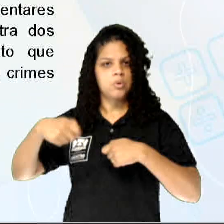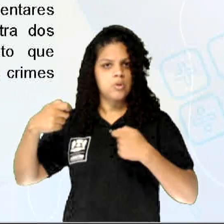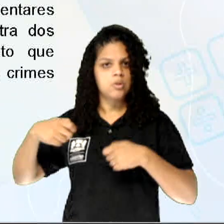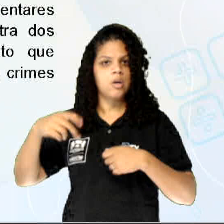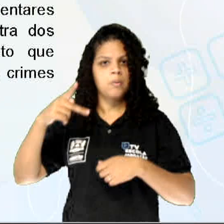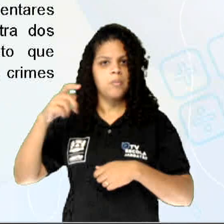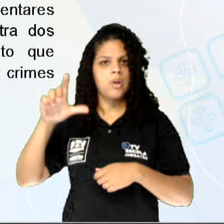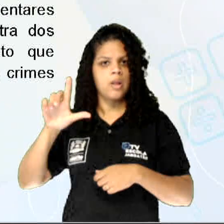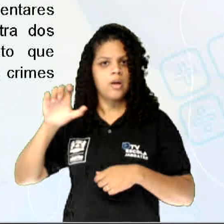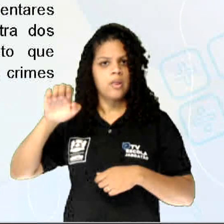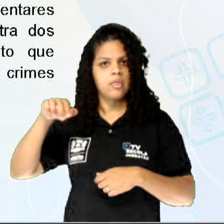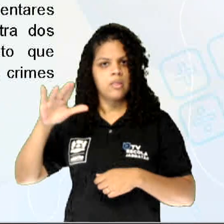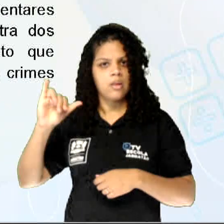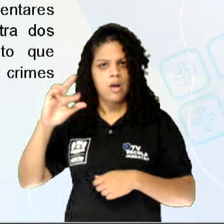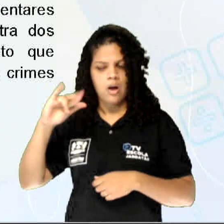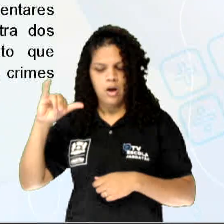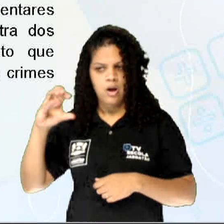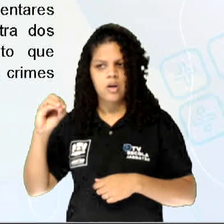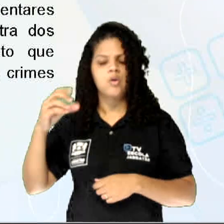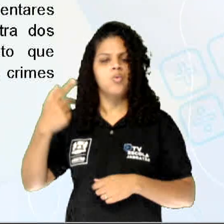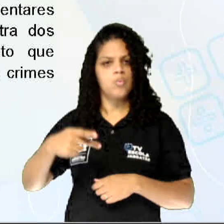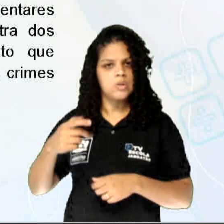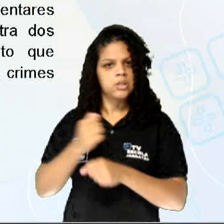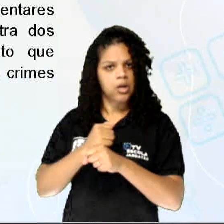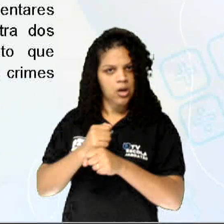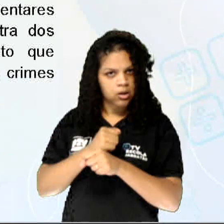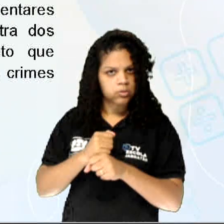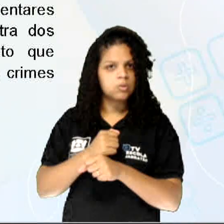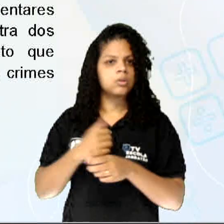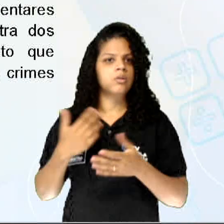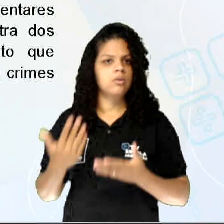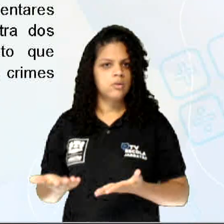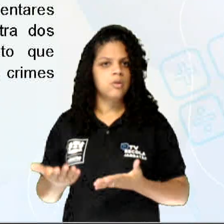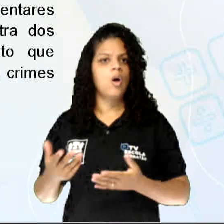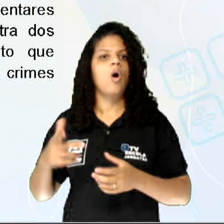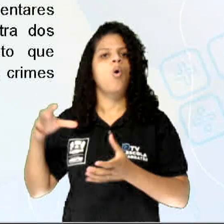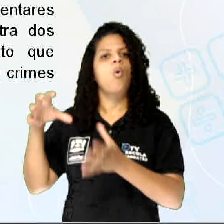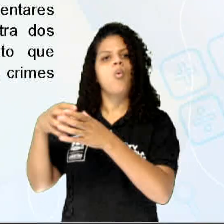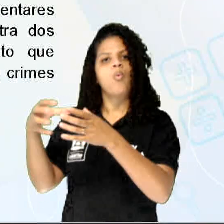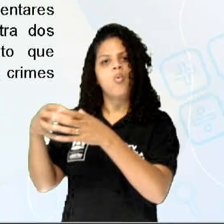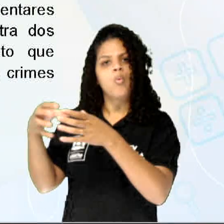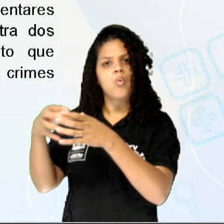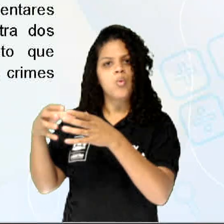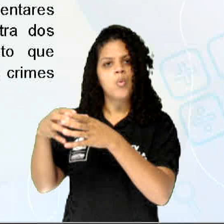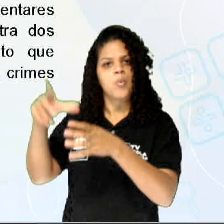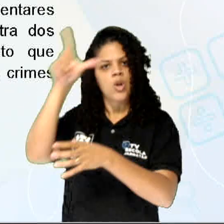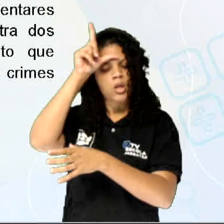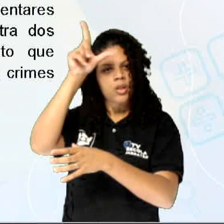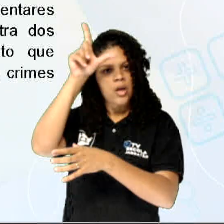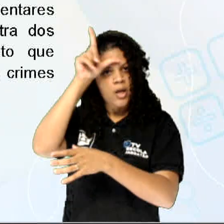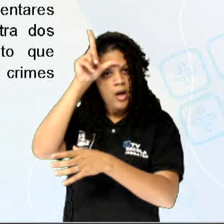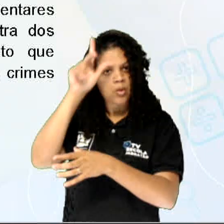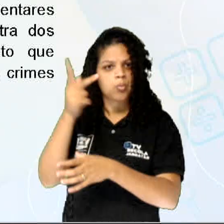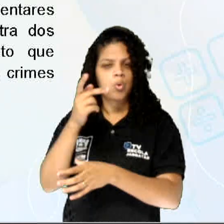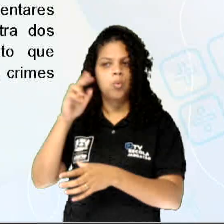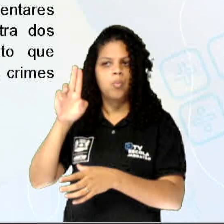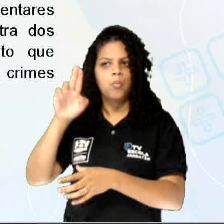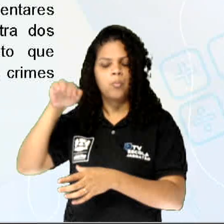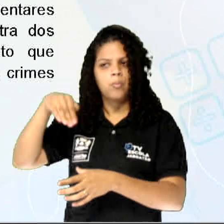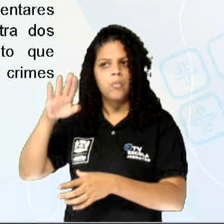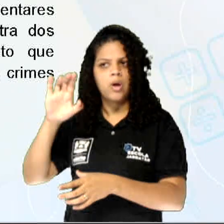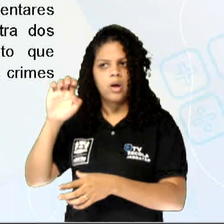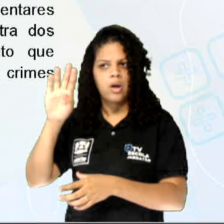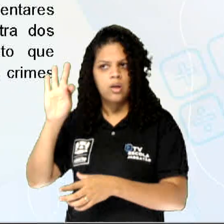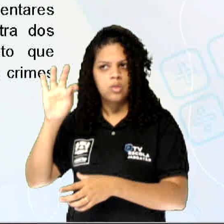ano. Como opção à PEC de Nunes, um grupo encabeçado pelos parlamentares Humberto Costa e Eduardo